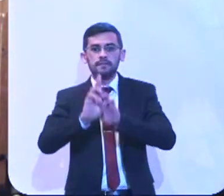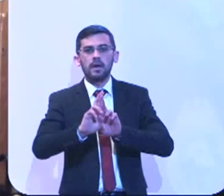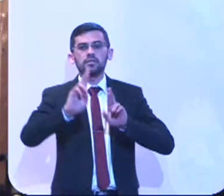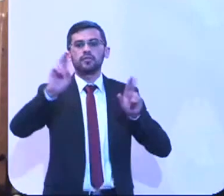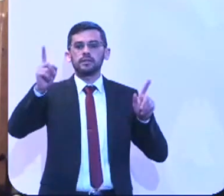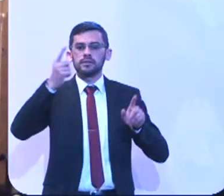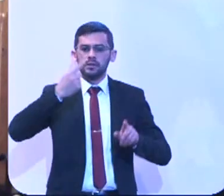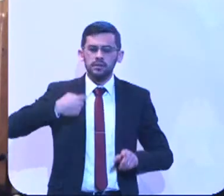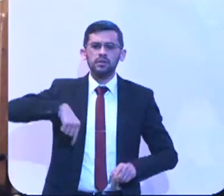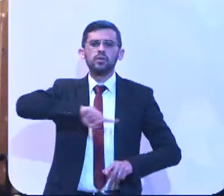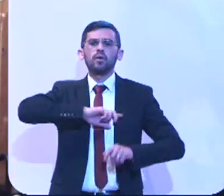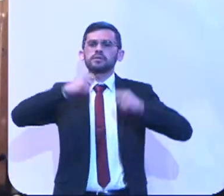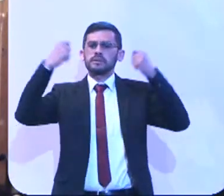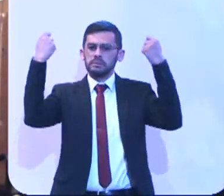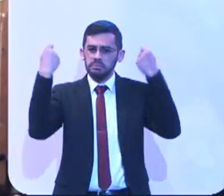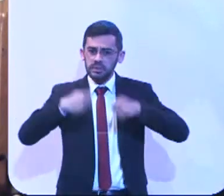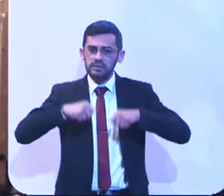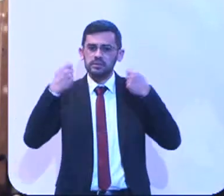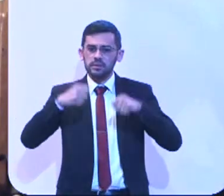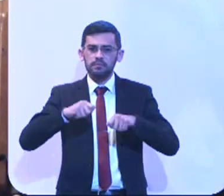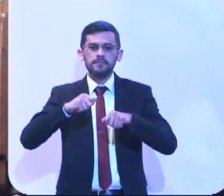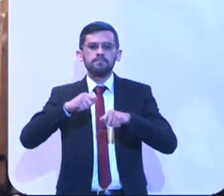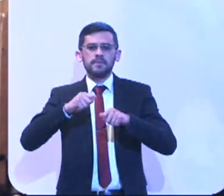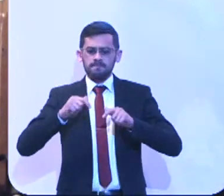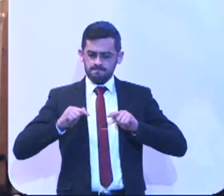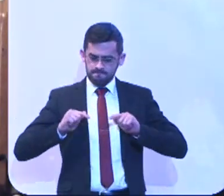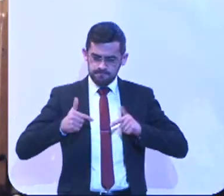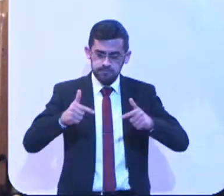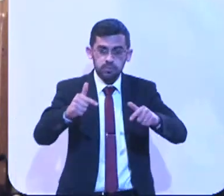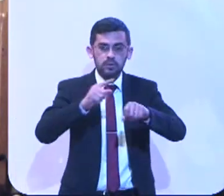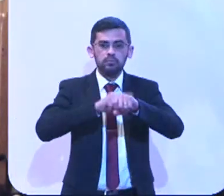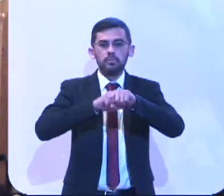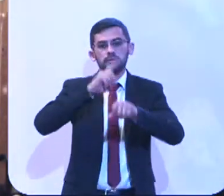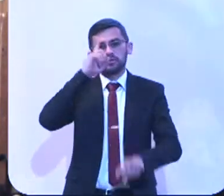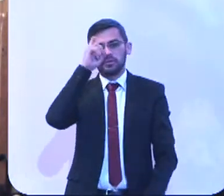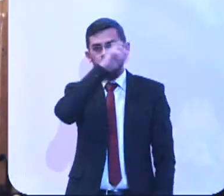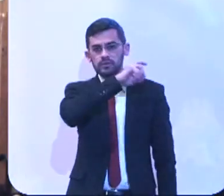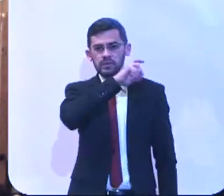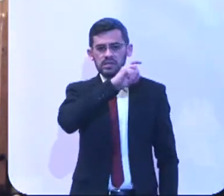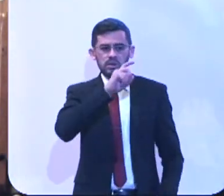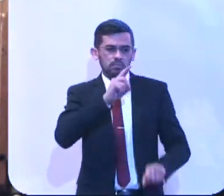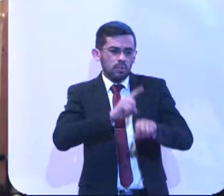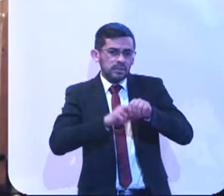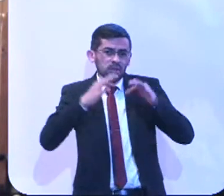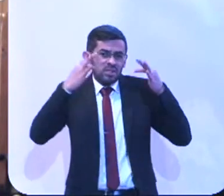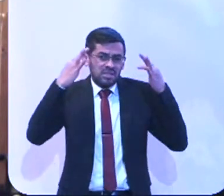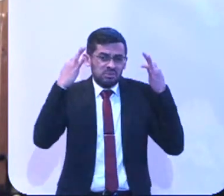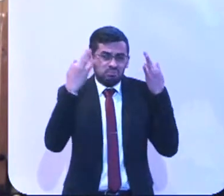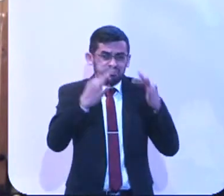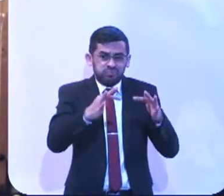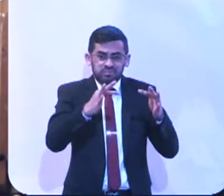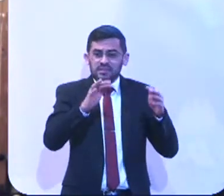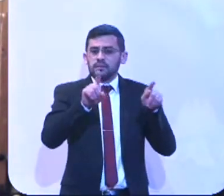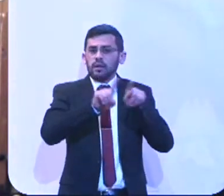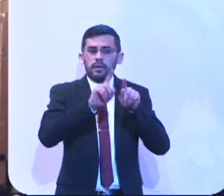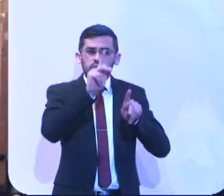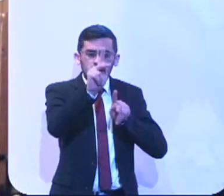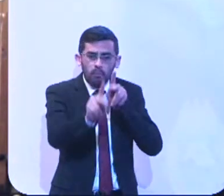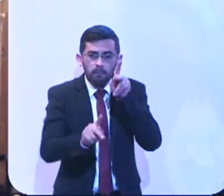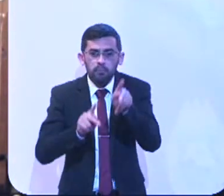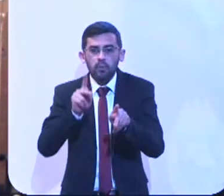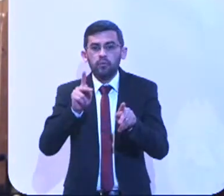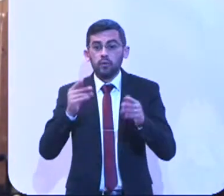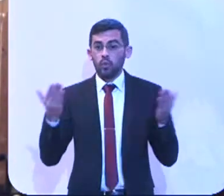vida. Precisamos enfrentar os vales difíceis. Da nossa dor e da dor de um povo. E o